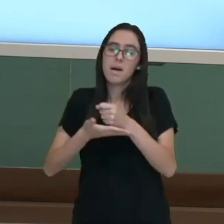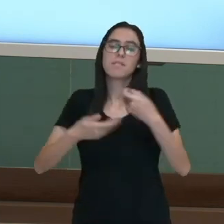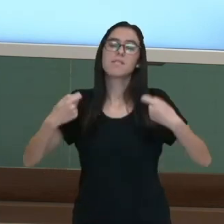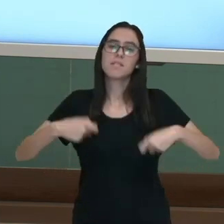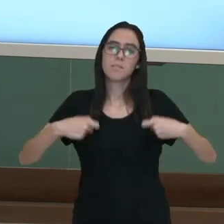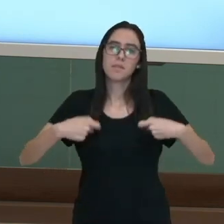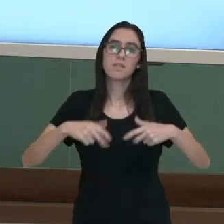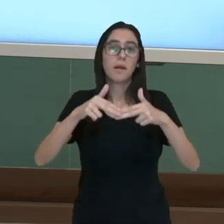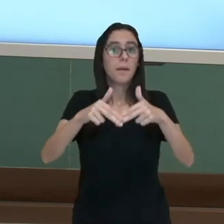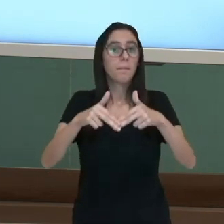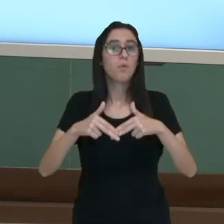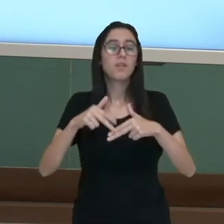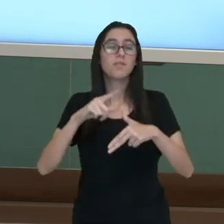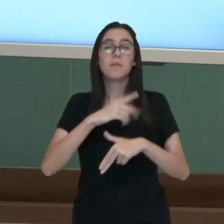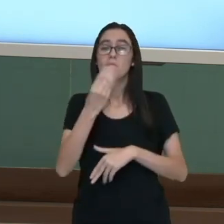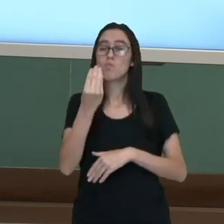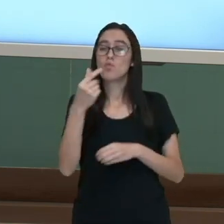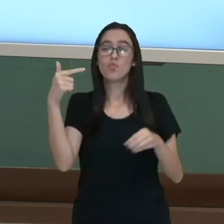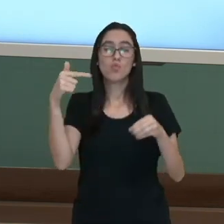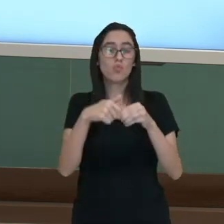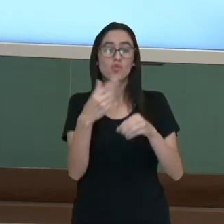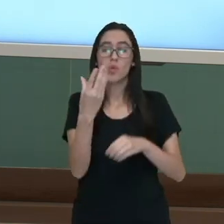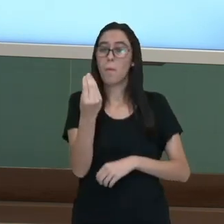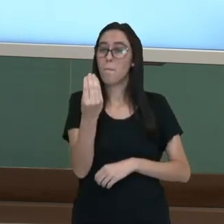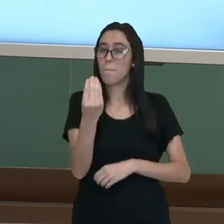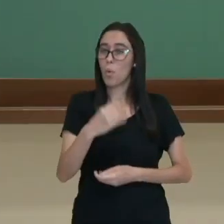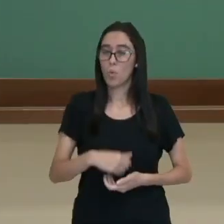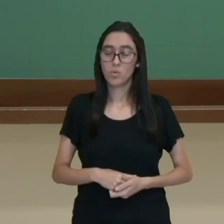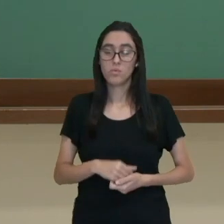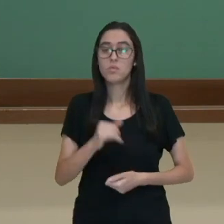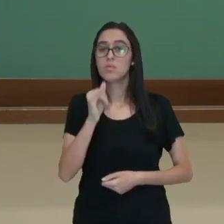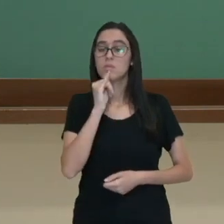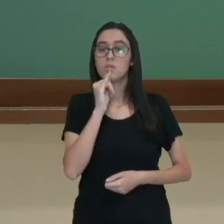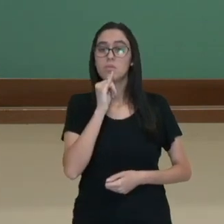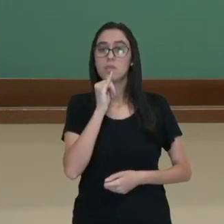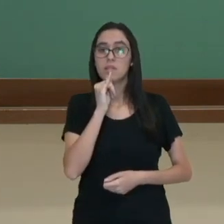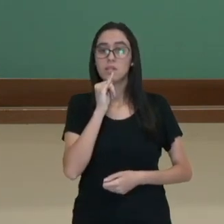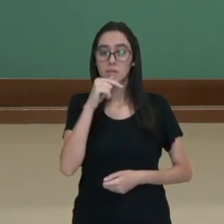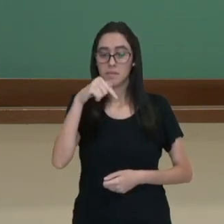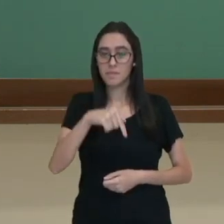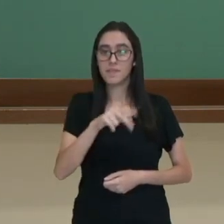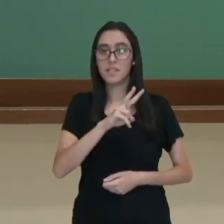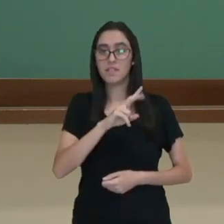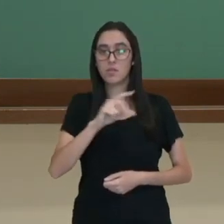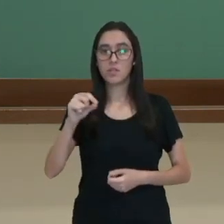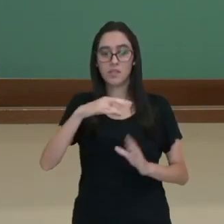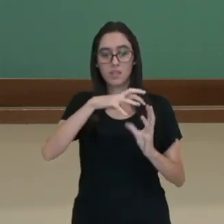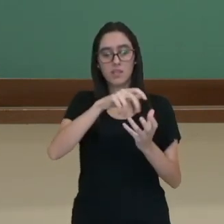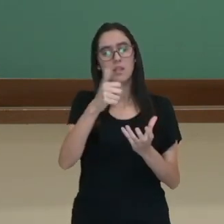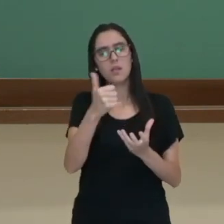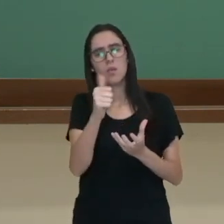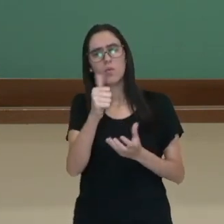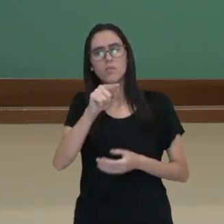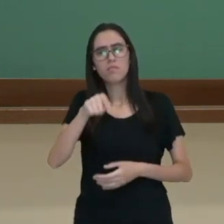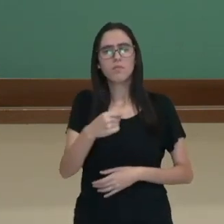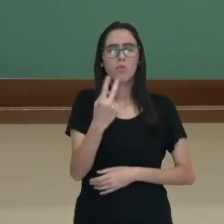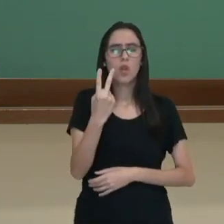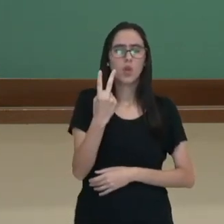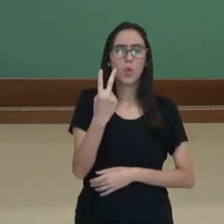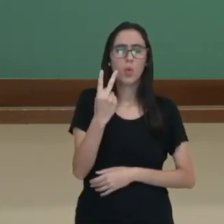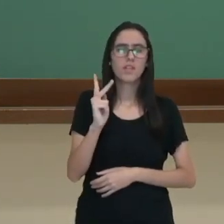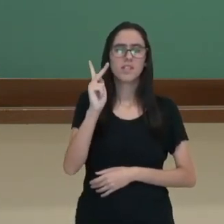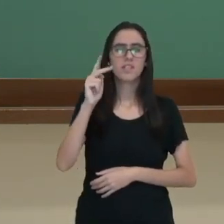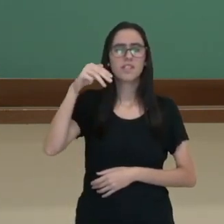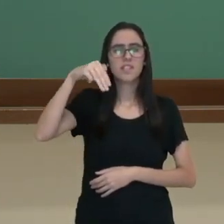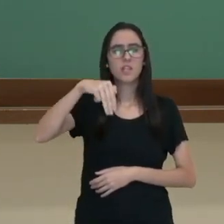necessidade de você gastar muito combustível. Por exemplo, aqui, a velocidade de escape da Terra é em torno de 11,2